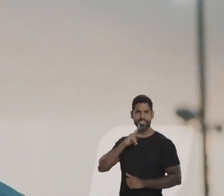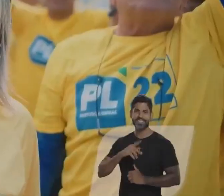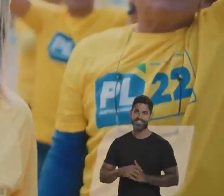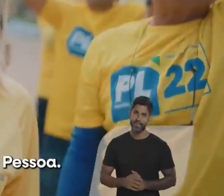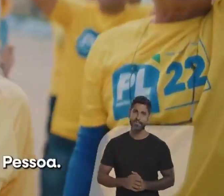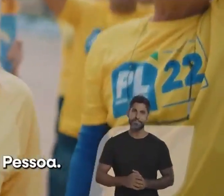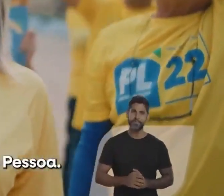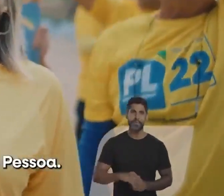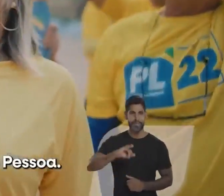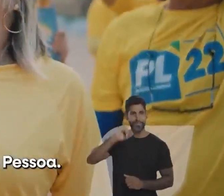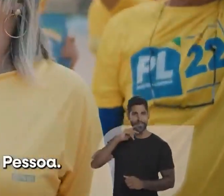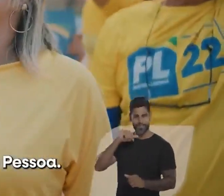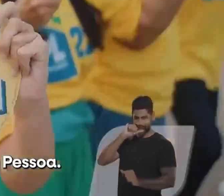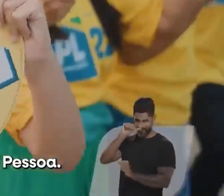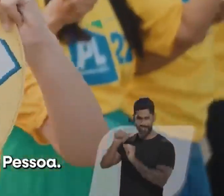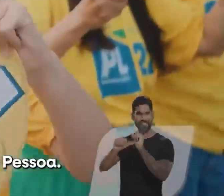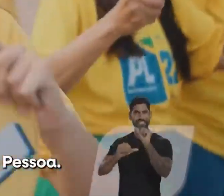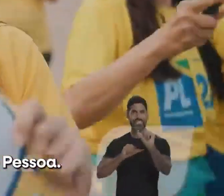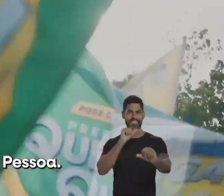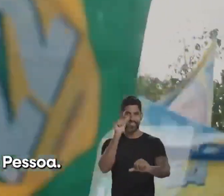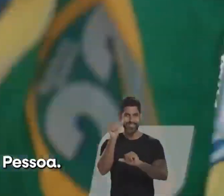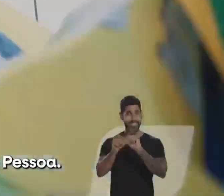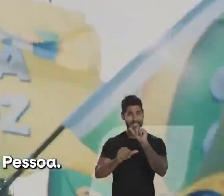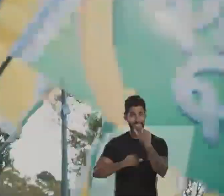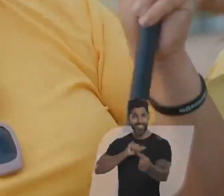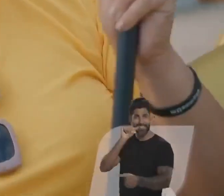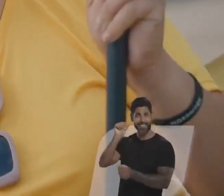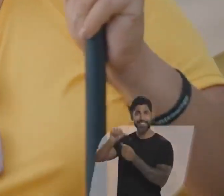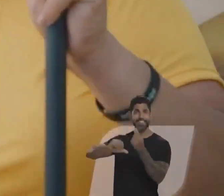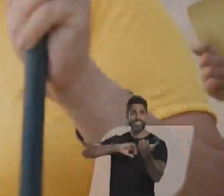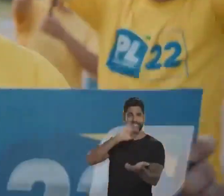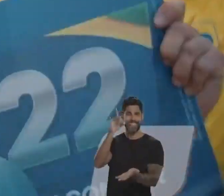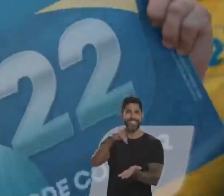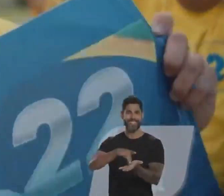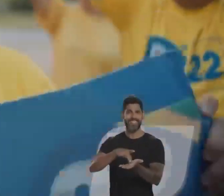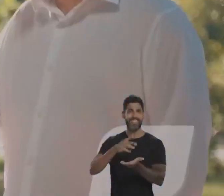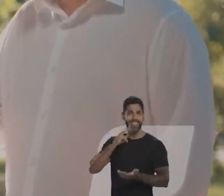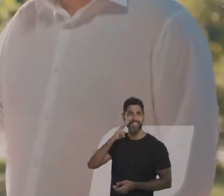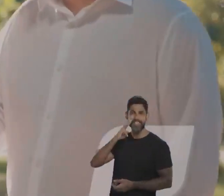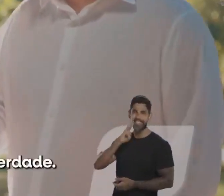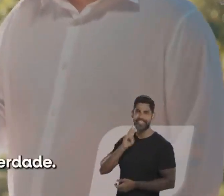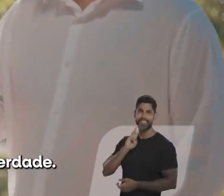Pessoa! Muda, João Pessoa! Muda, João Pessoa!